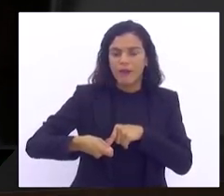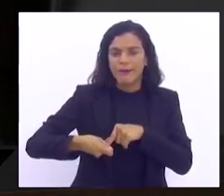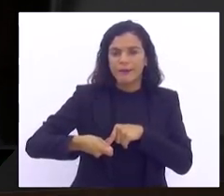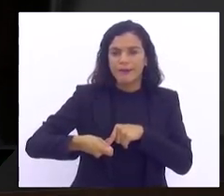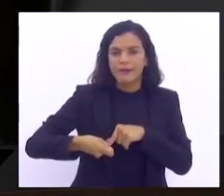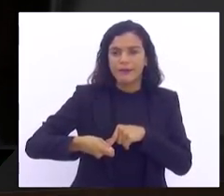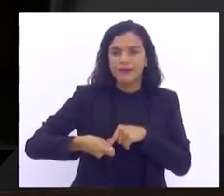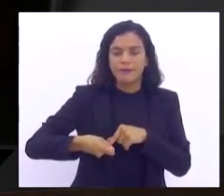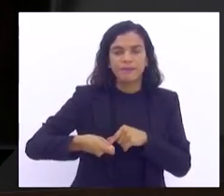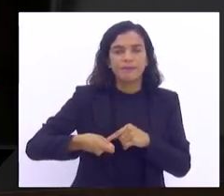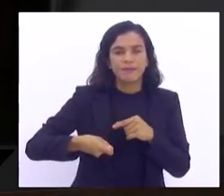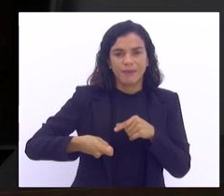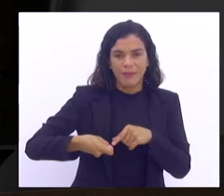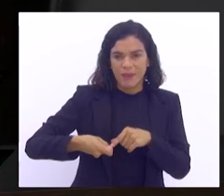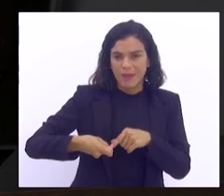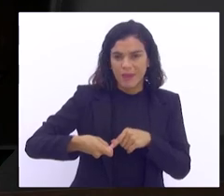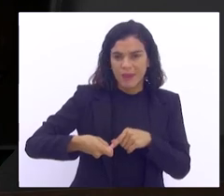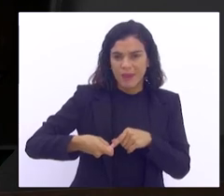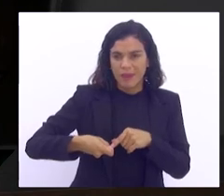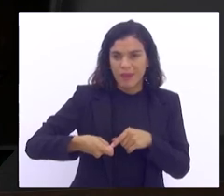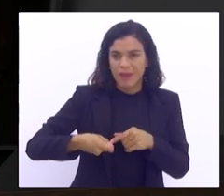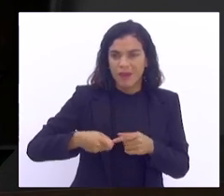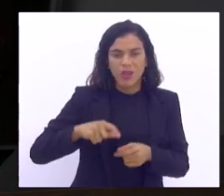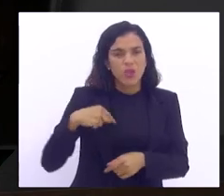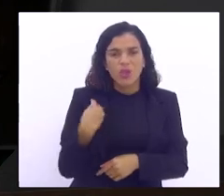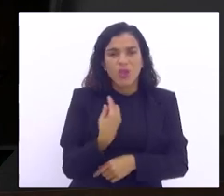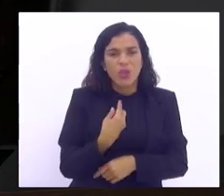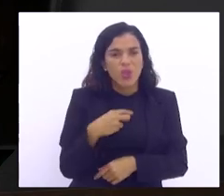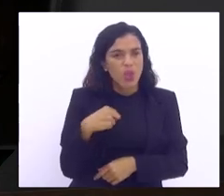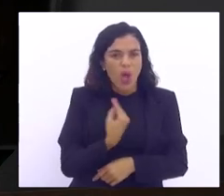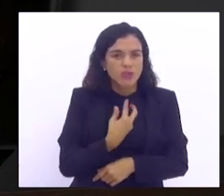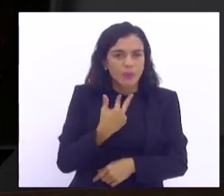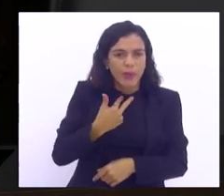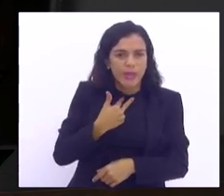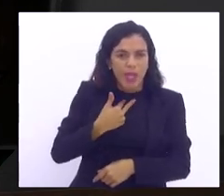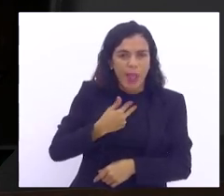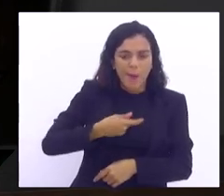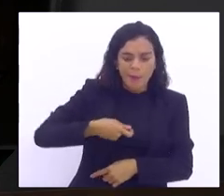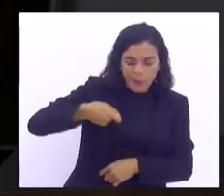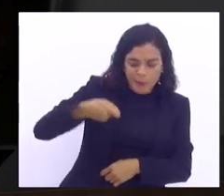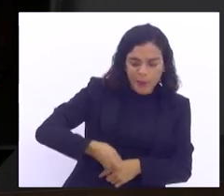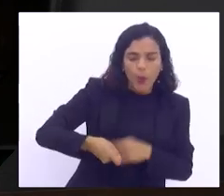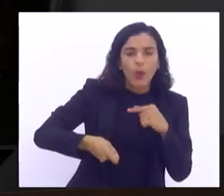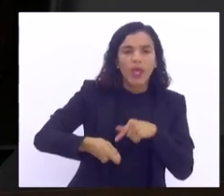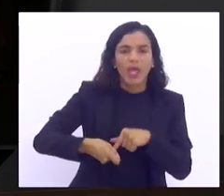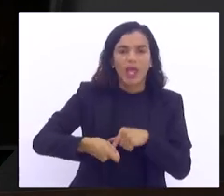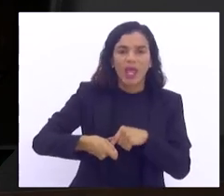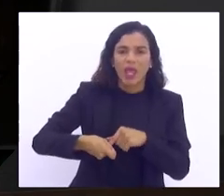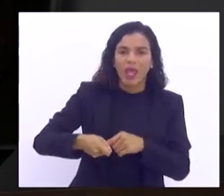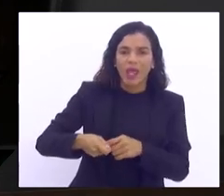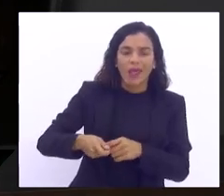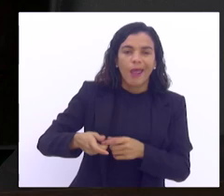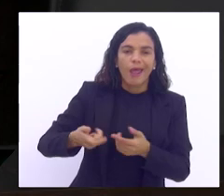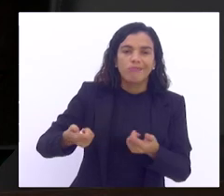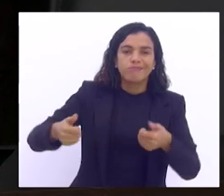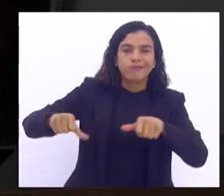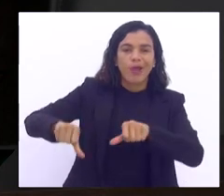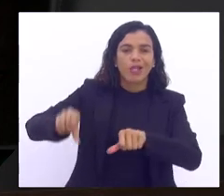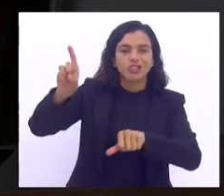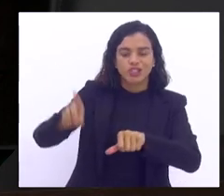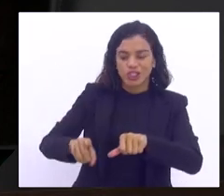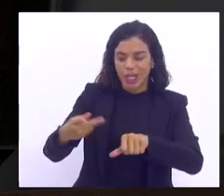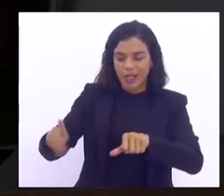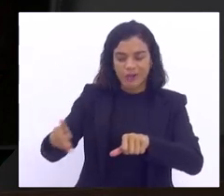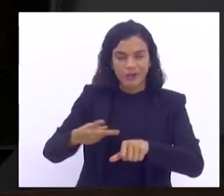abrir mão do direito de defesa daquele que é o mais indefeso de todos.